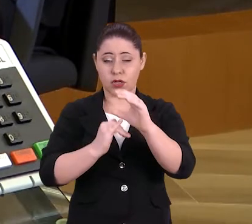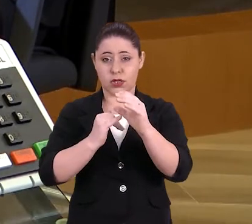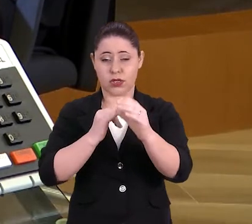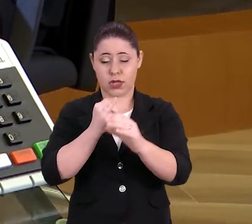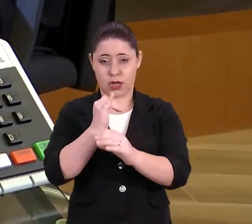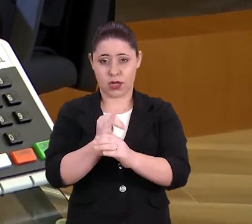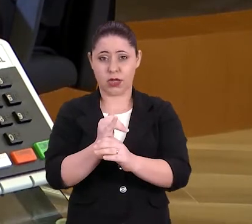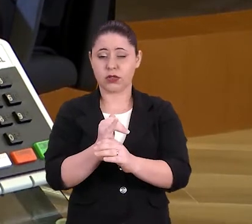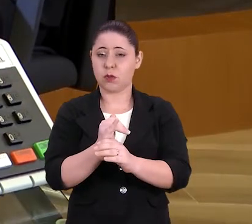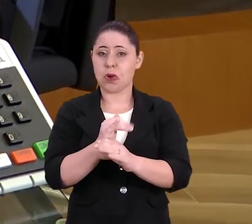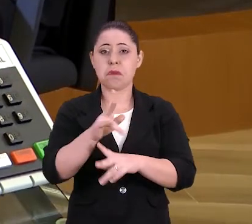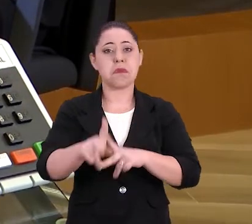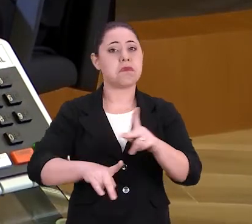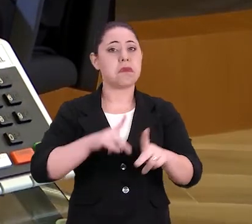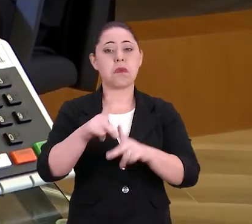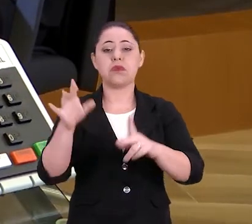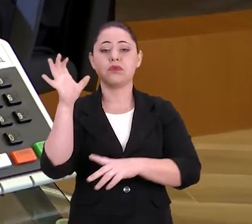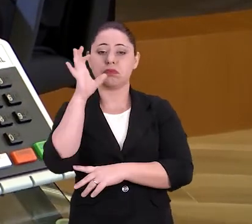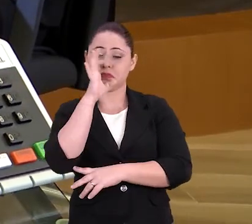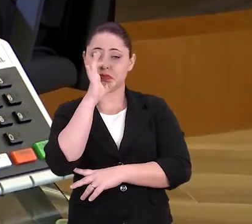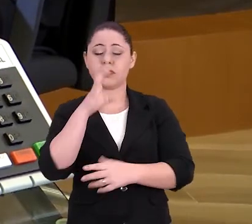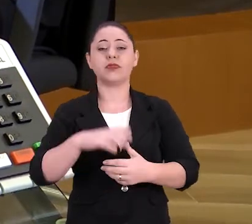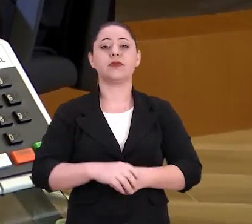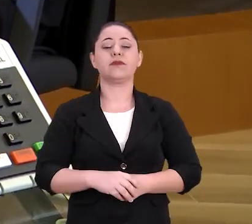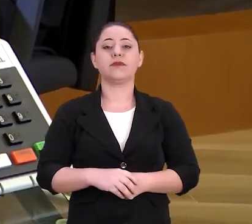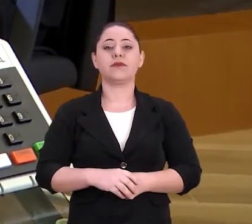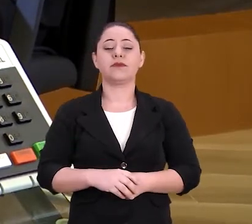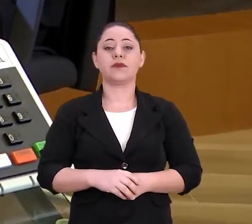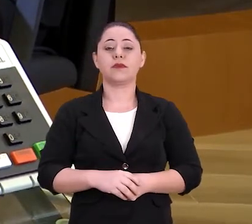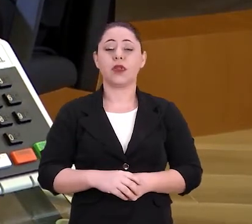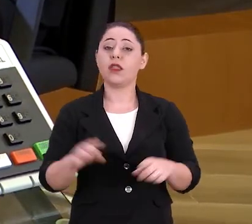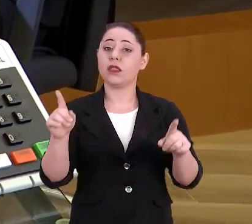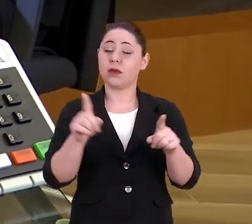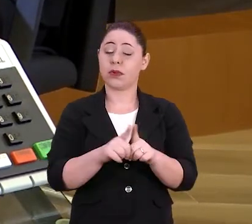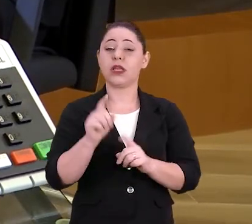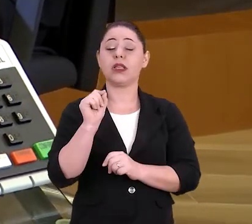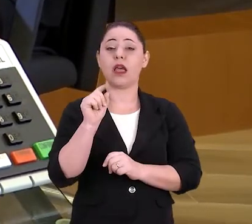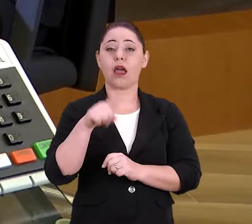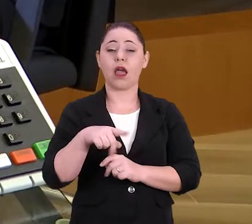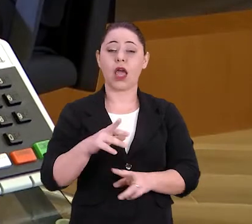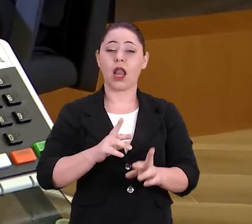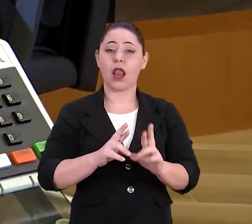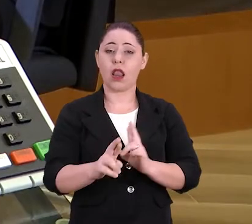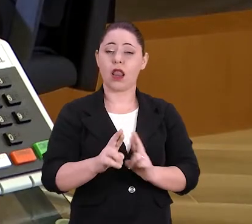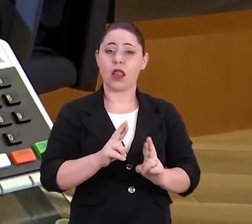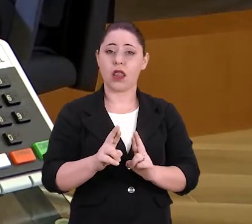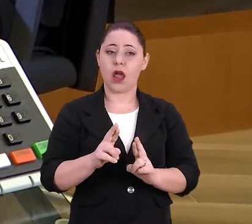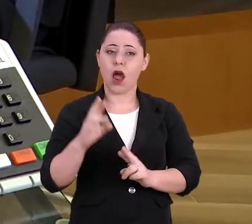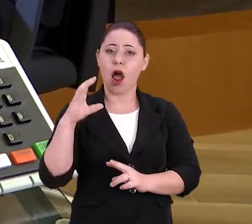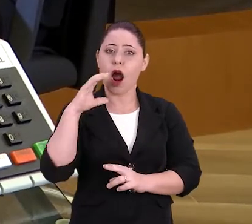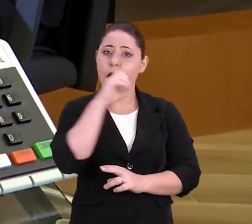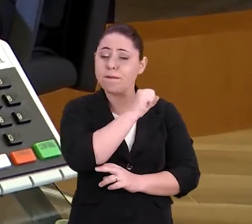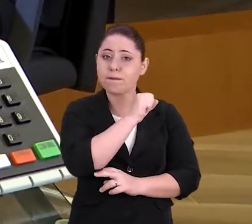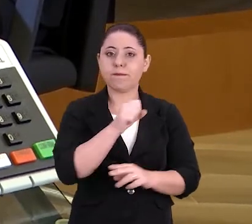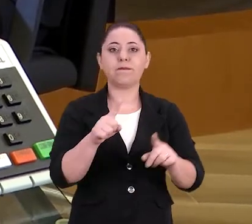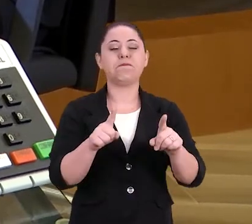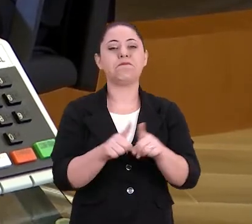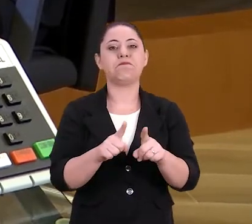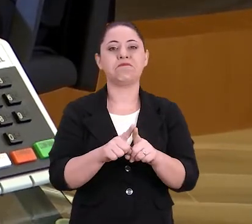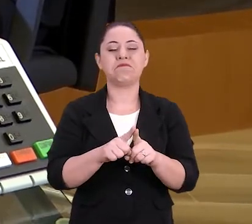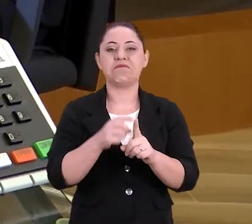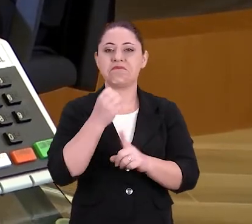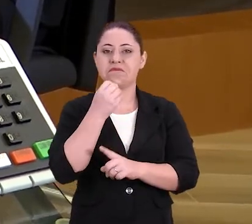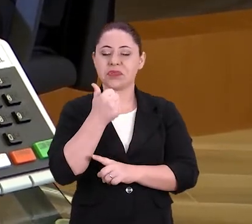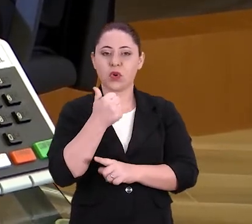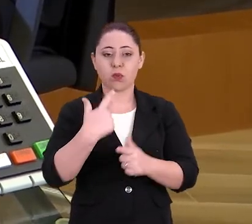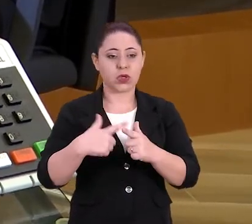para toda a população. E em relação à celeridade também, que